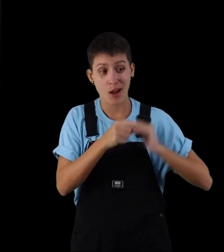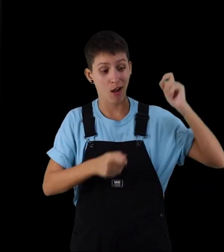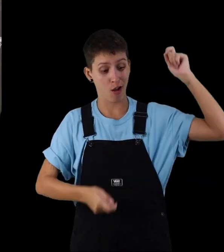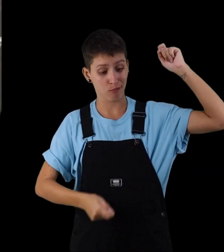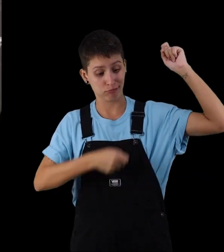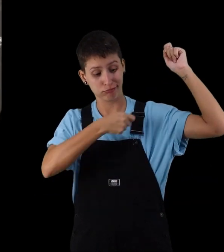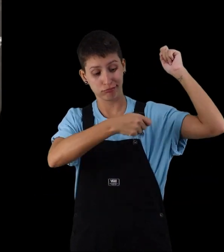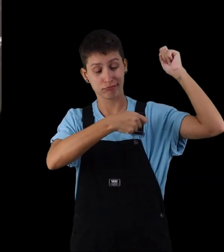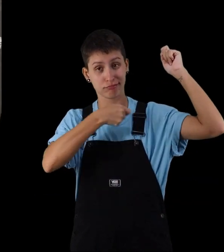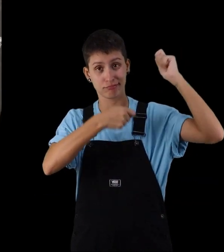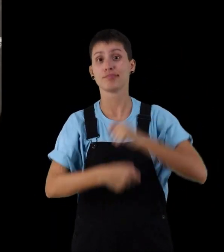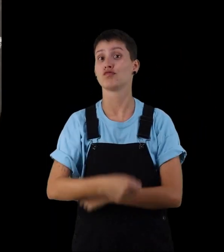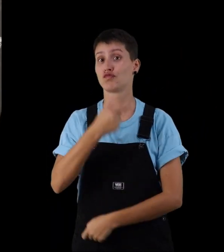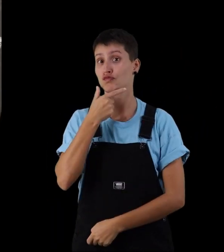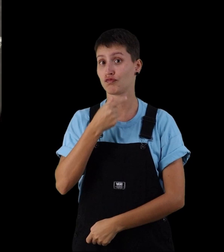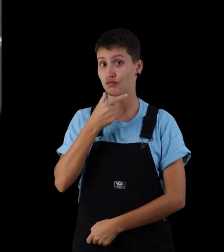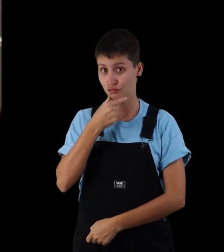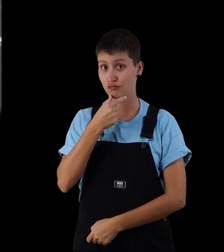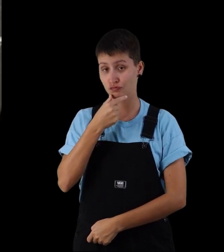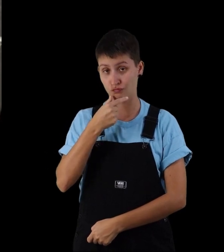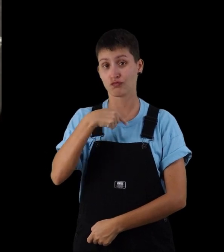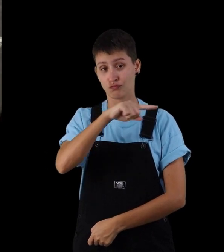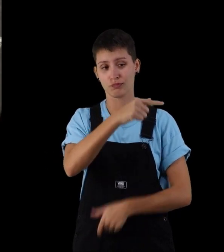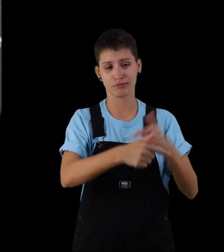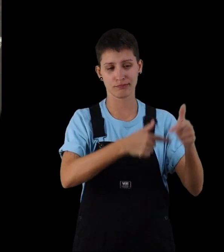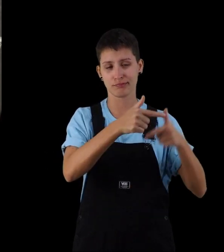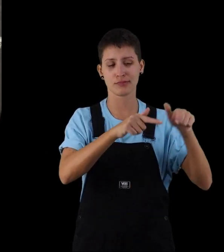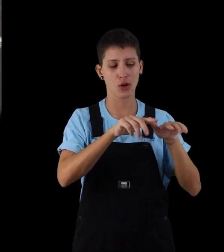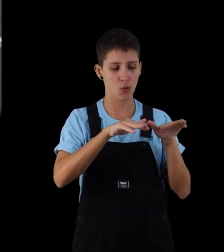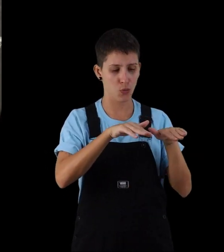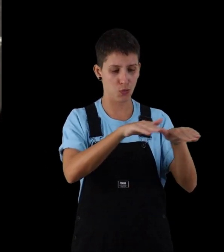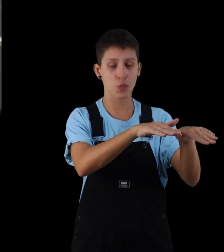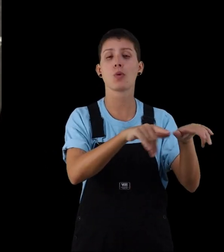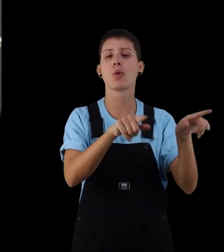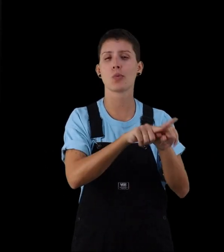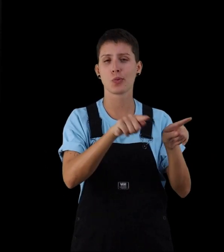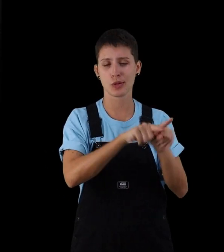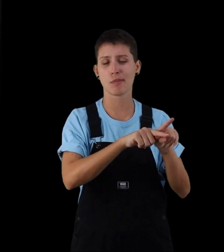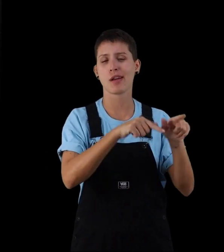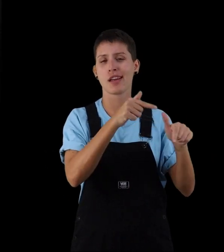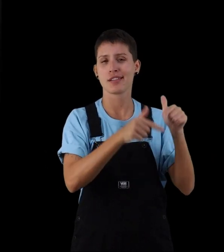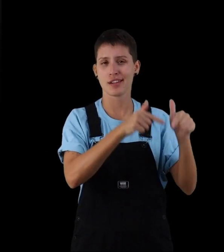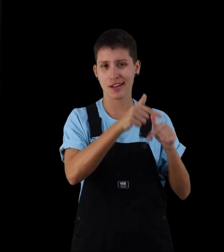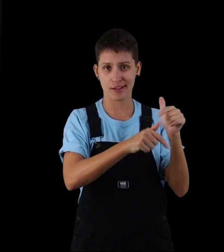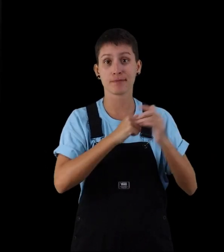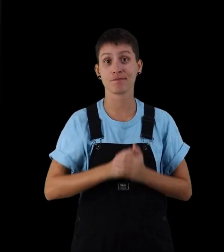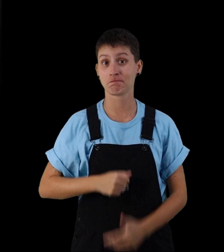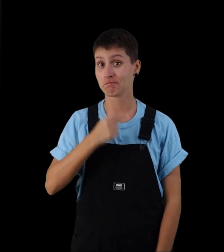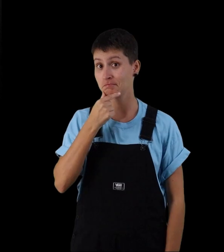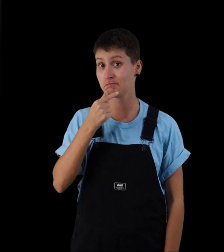pai. O pai do menino saiu para trabalhar na loja de tecidos. Ele também era